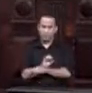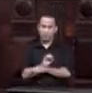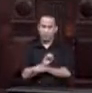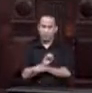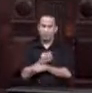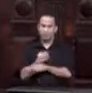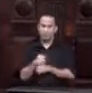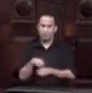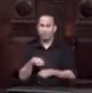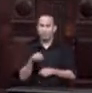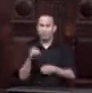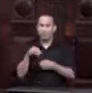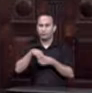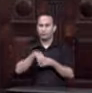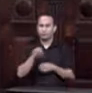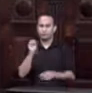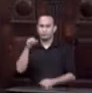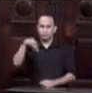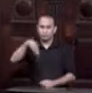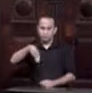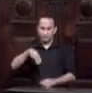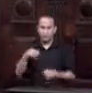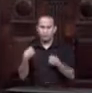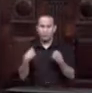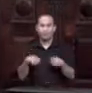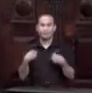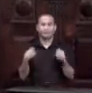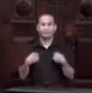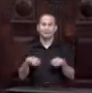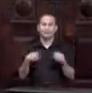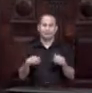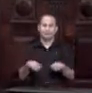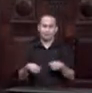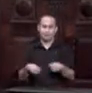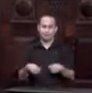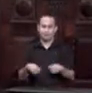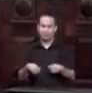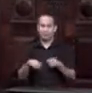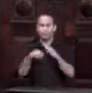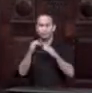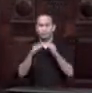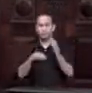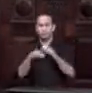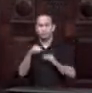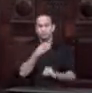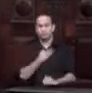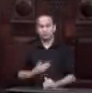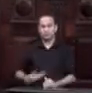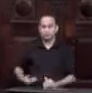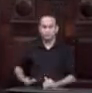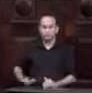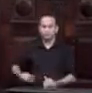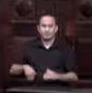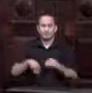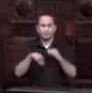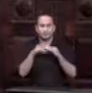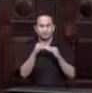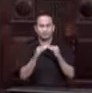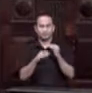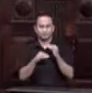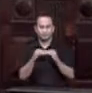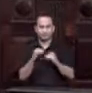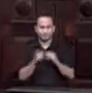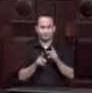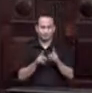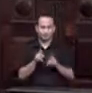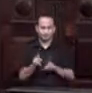sim, porque precisamos dar ao servidor público, precisamos dar à população, os